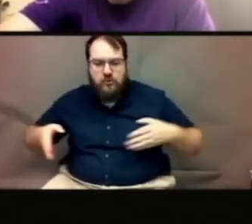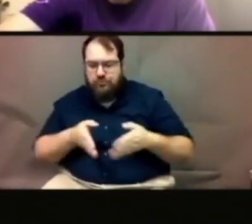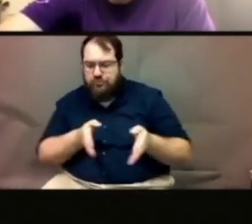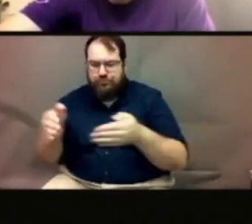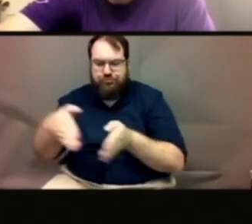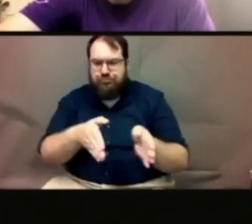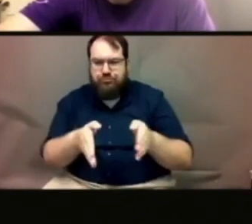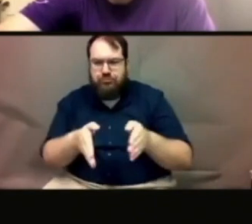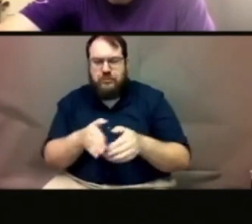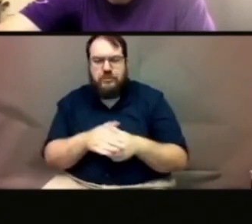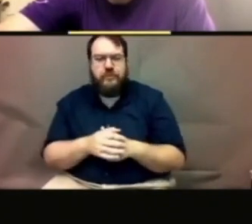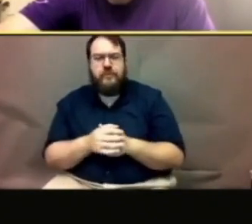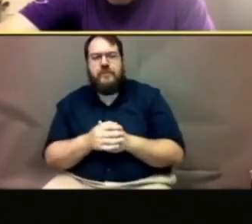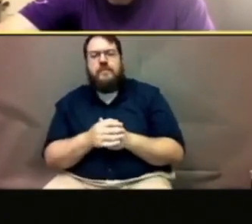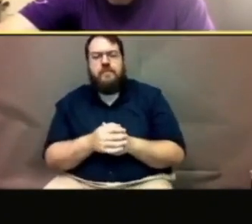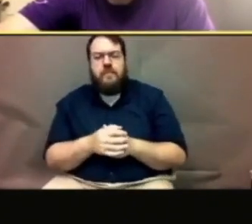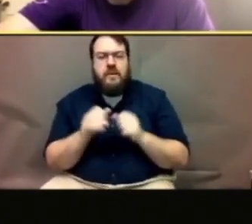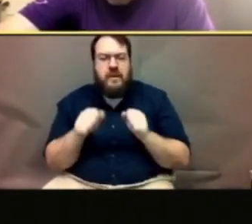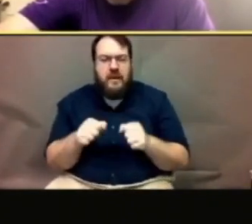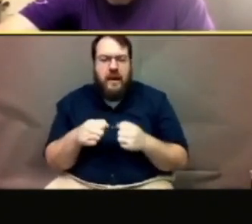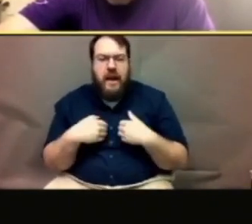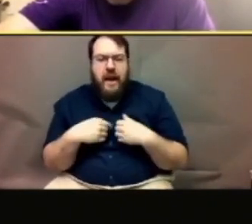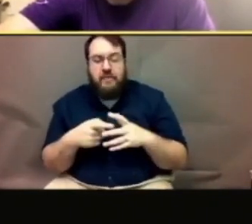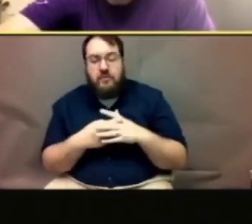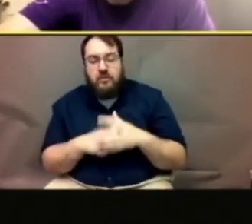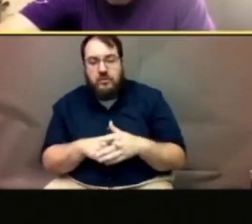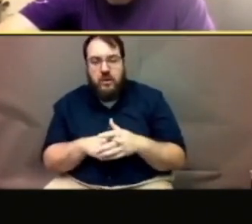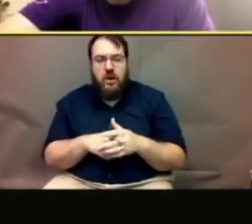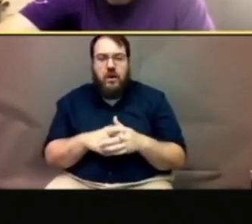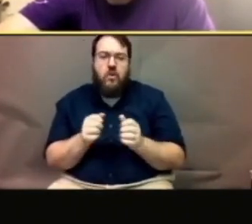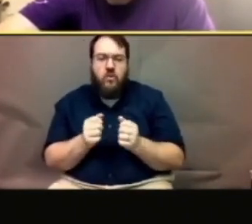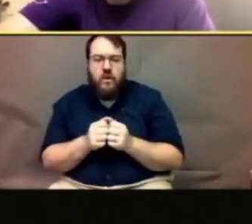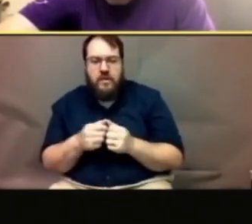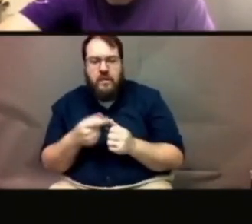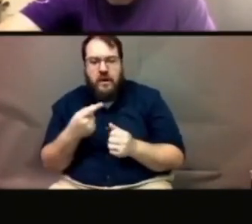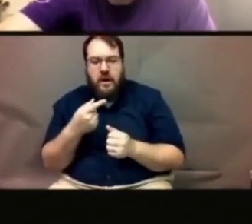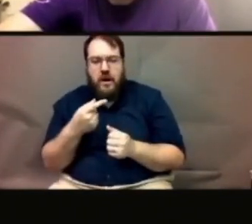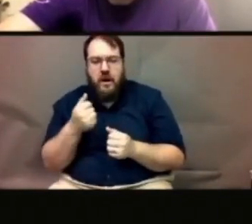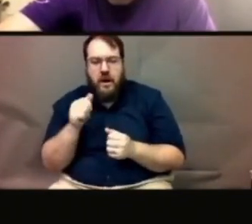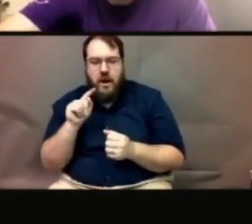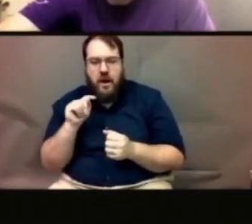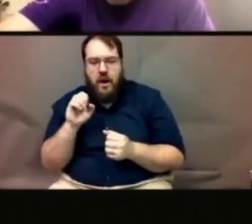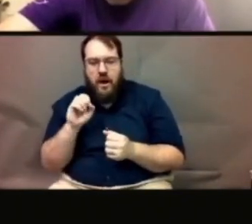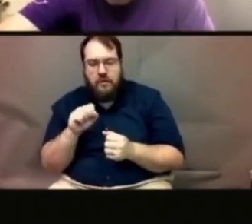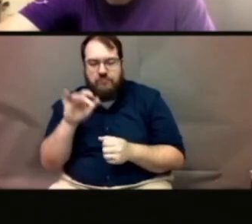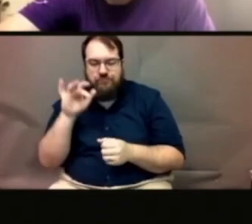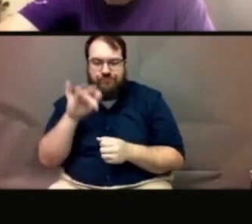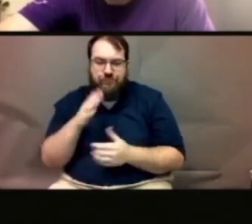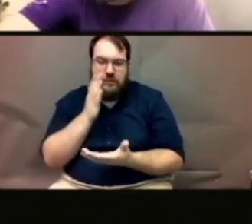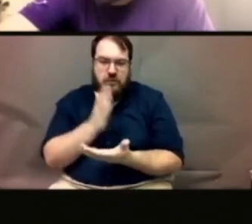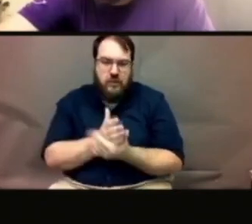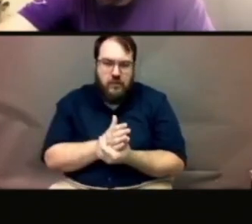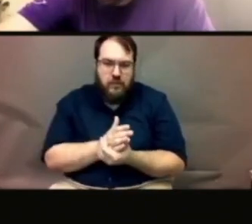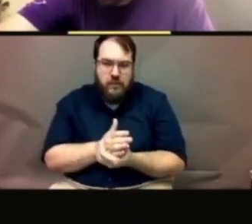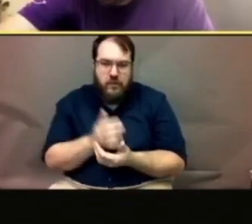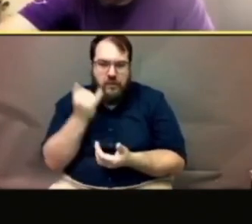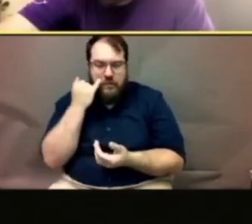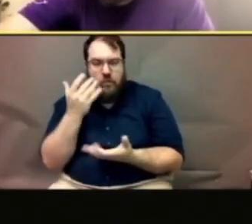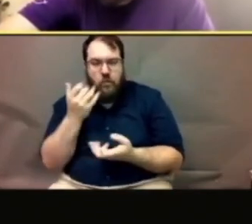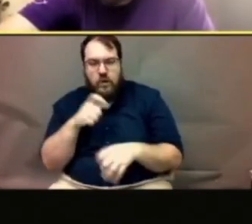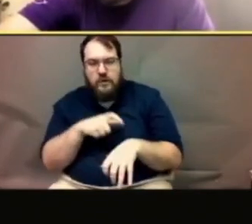então você poderia por exemplo ter os dois clipes e nós vamos usar a